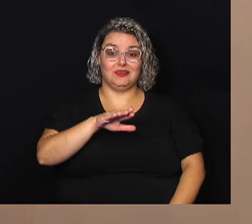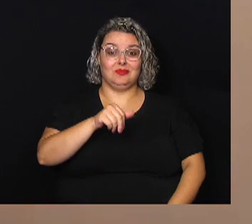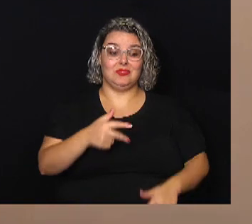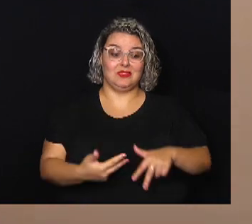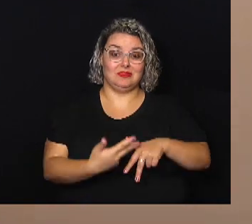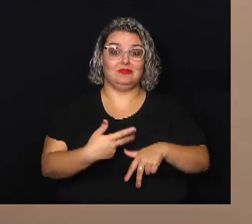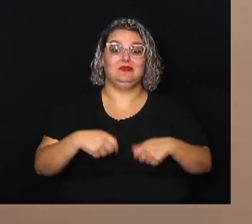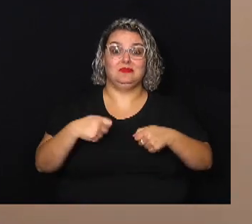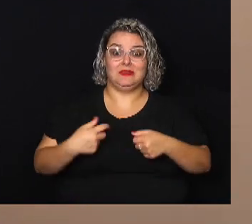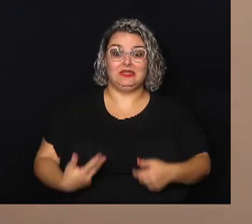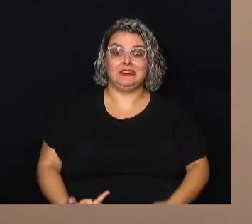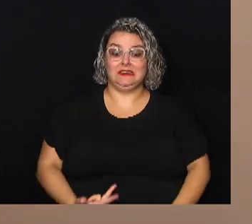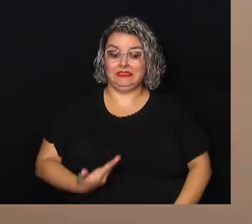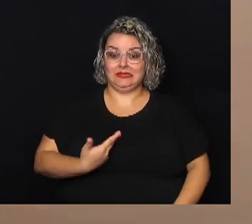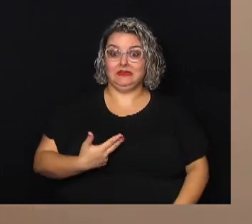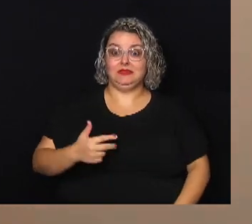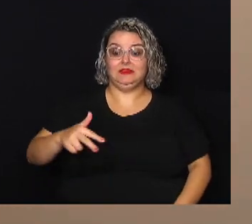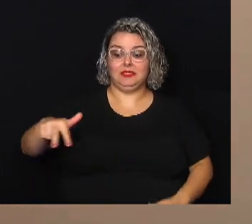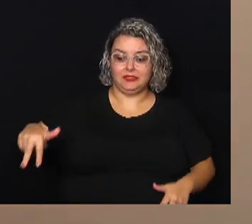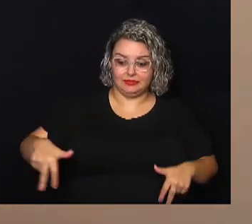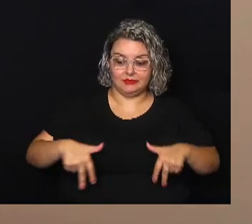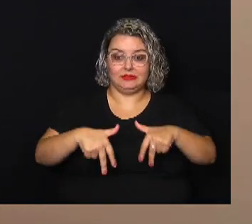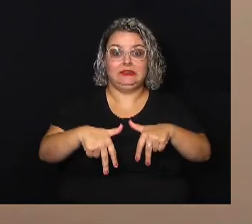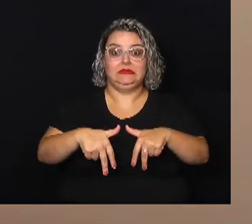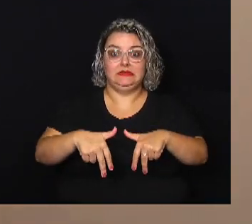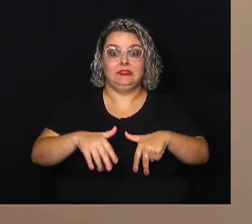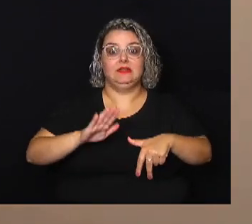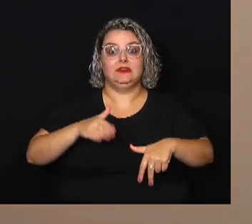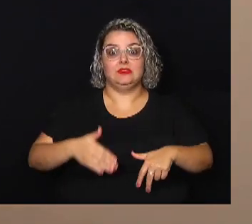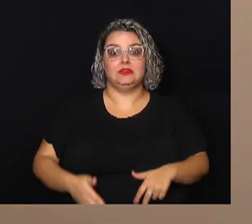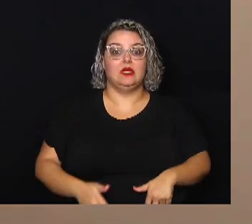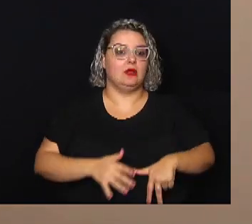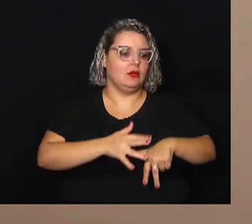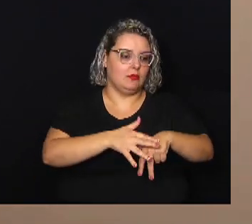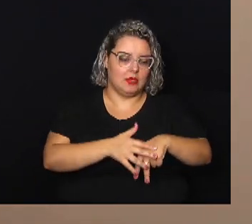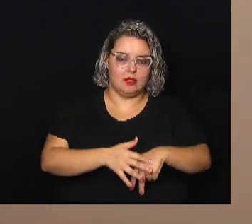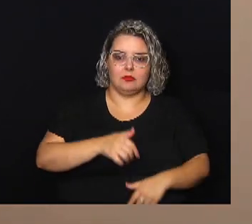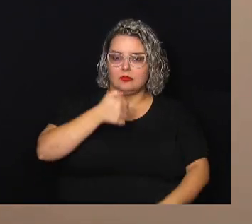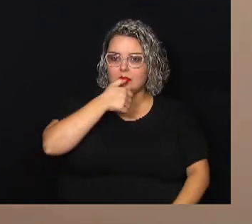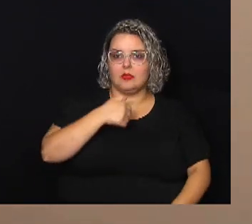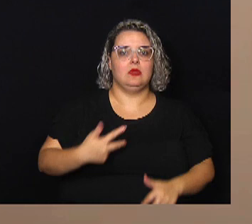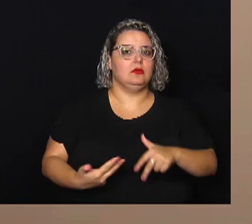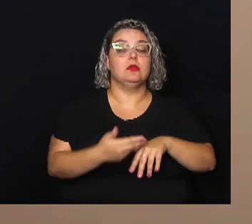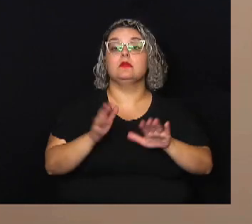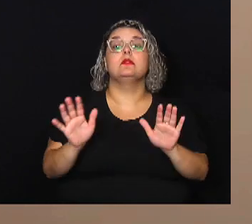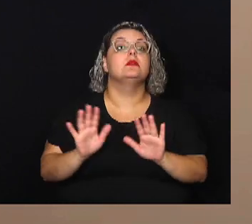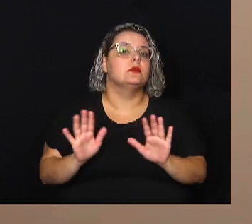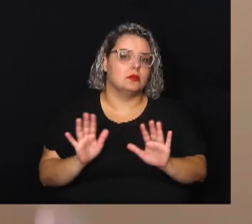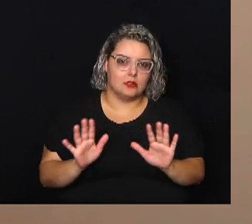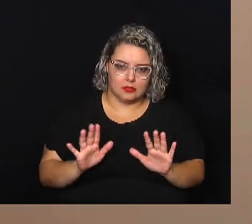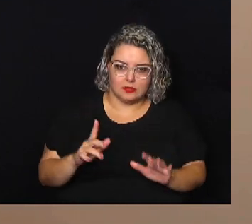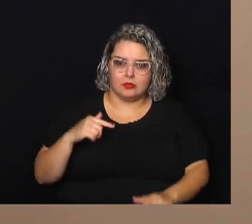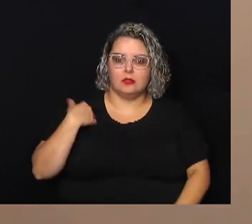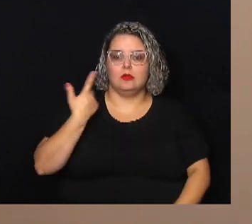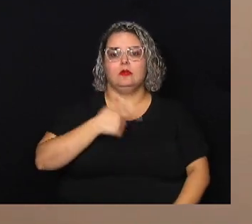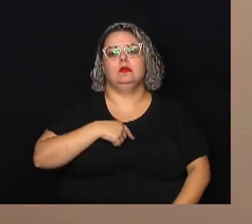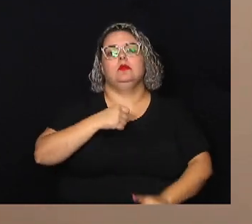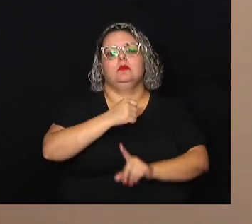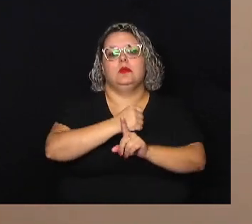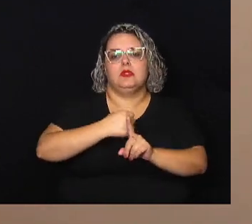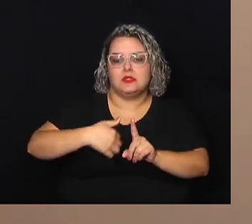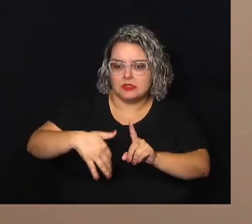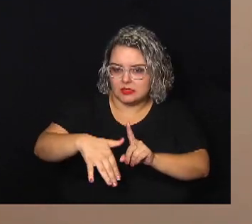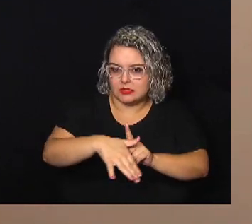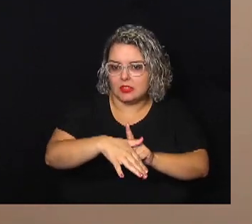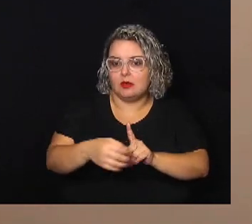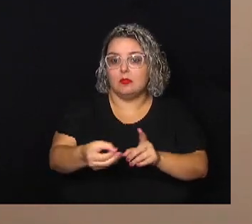o cirurgião já chega ali, já é o paciente em jejum, tem que fazer cirurgia. Não, nós somos uma sociedade moderna, nós somos uma